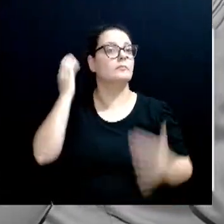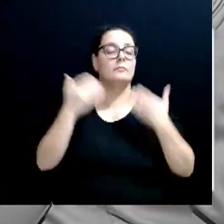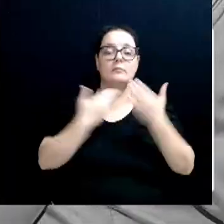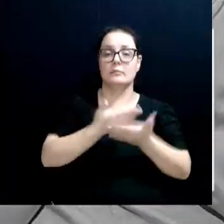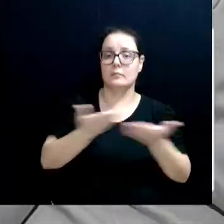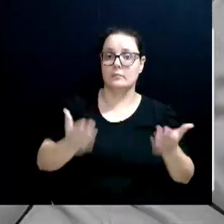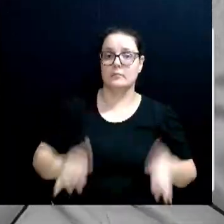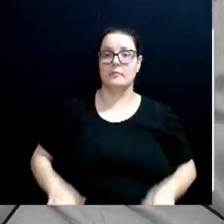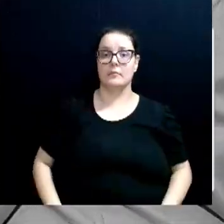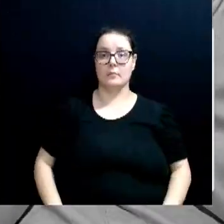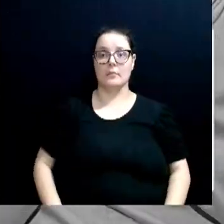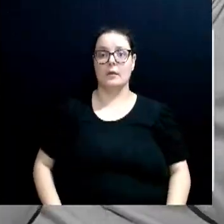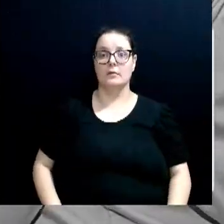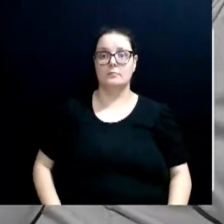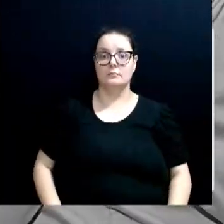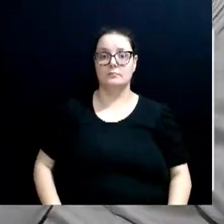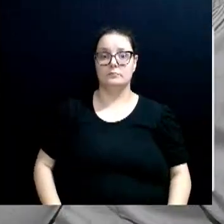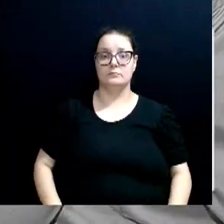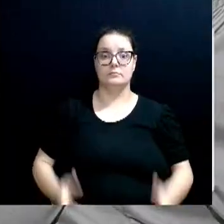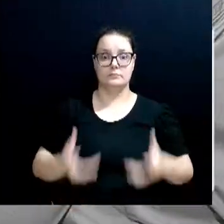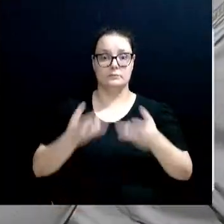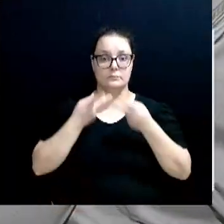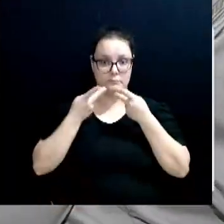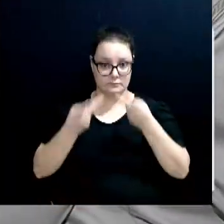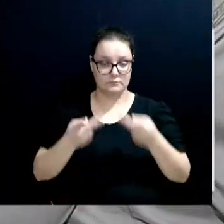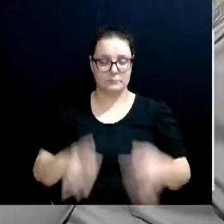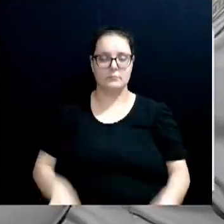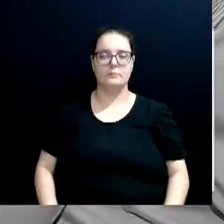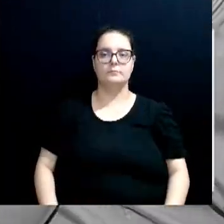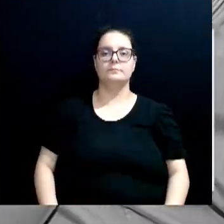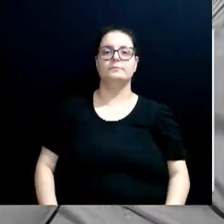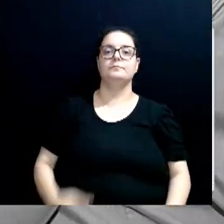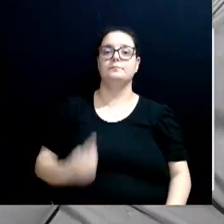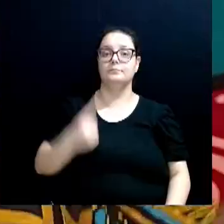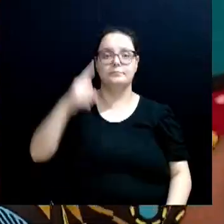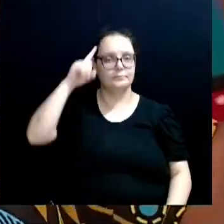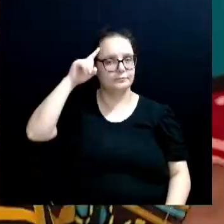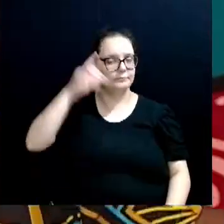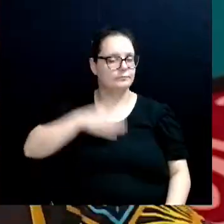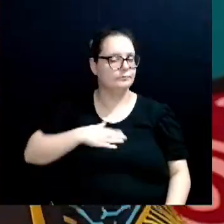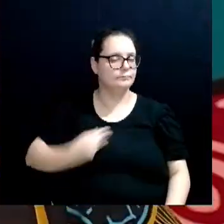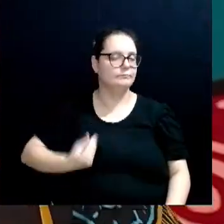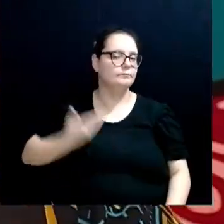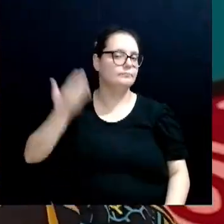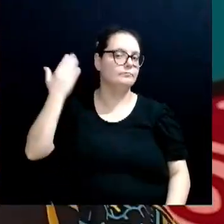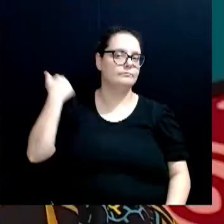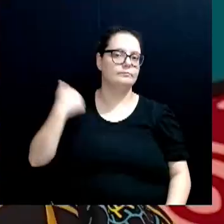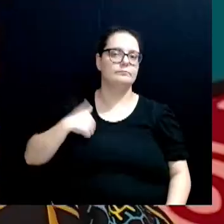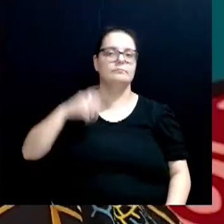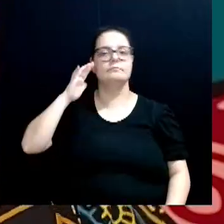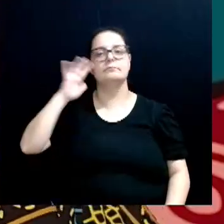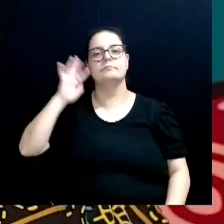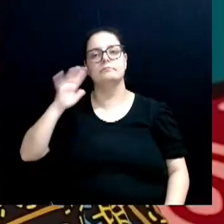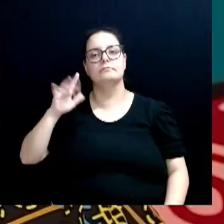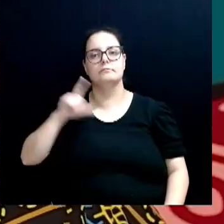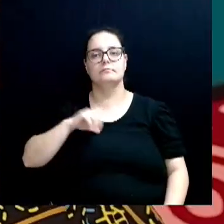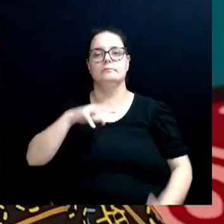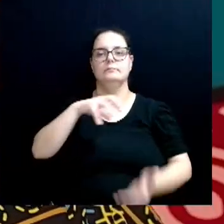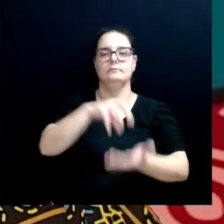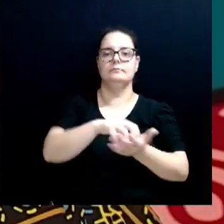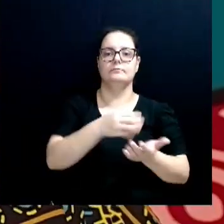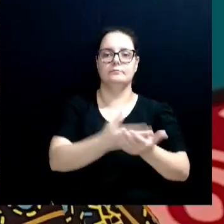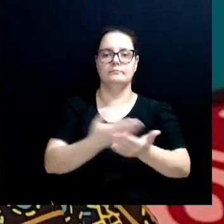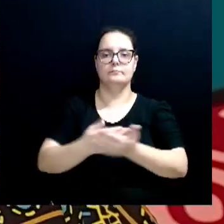Mas eu quero dizer que um dia na minha vida eu sonhei em ter um centro de estudos africanos